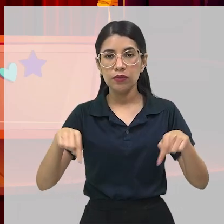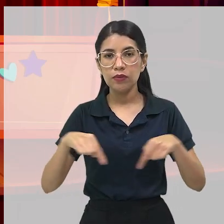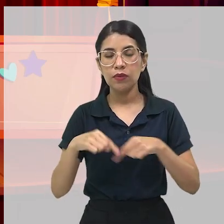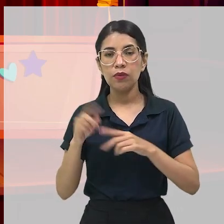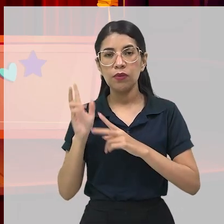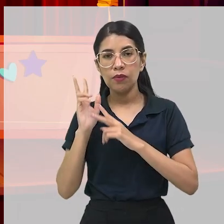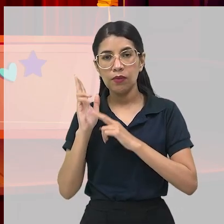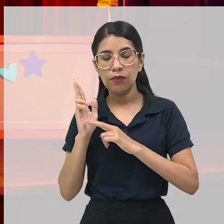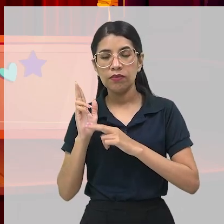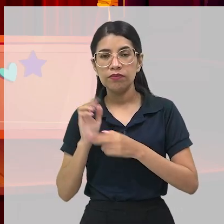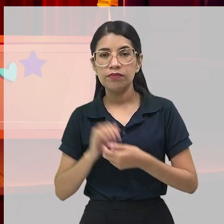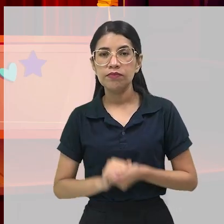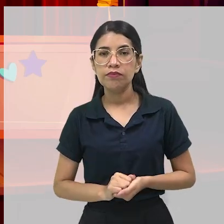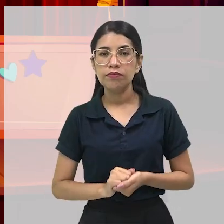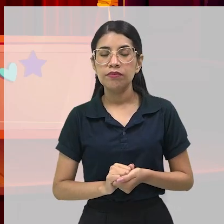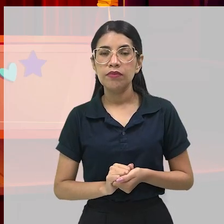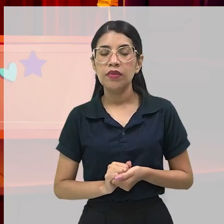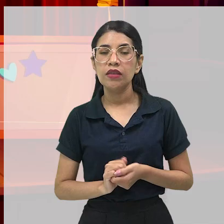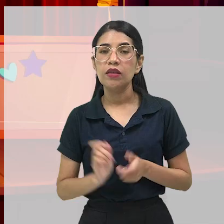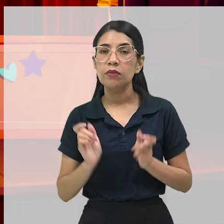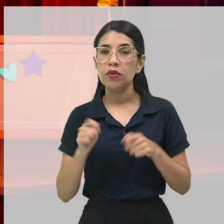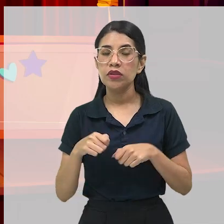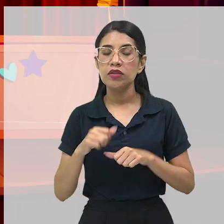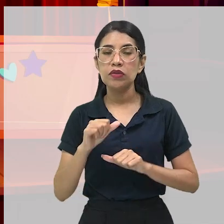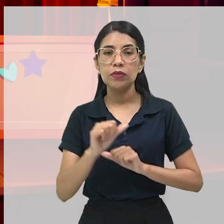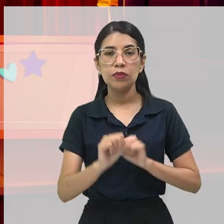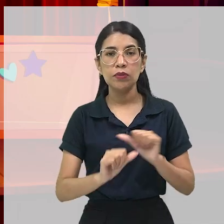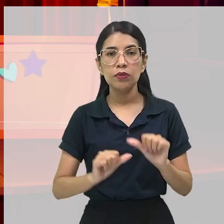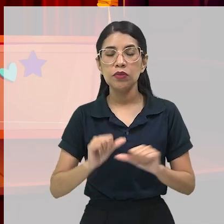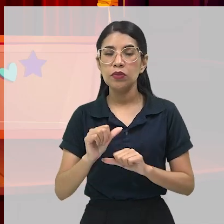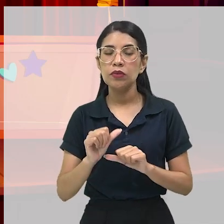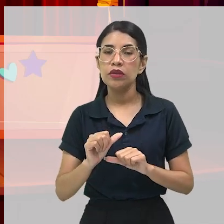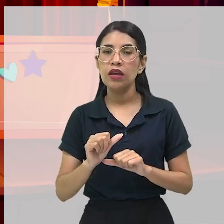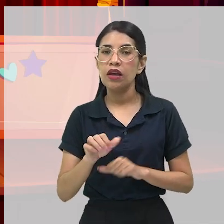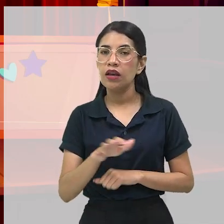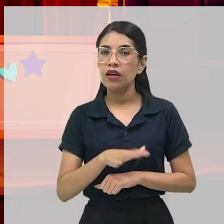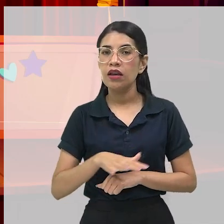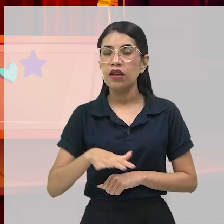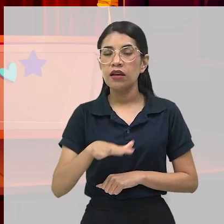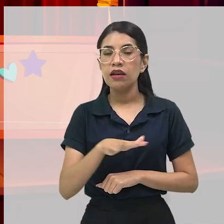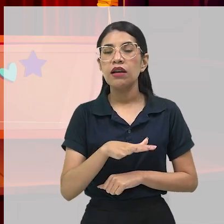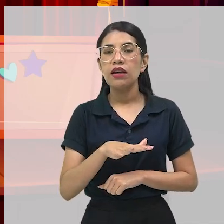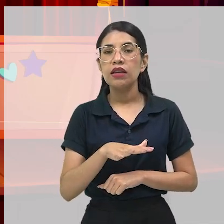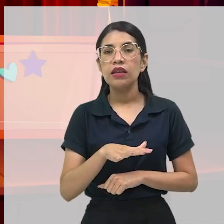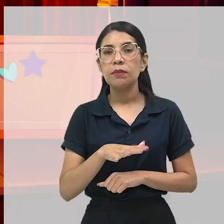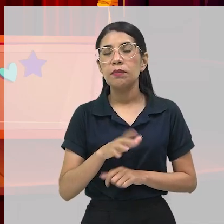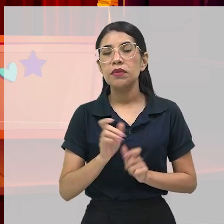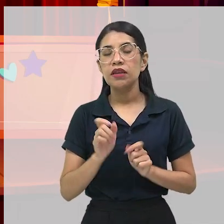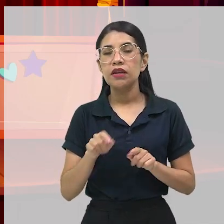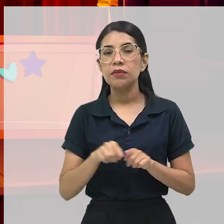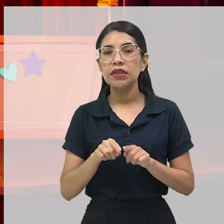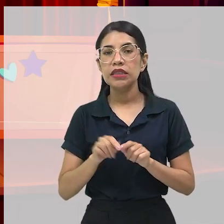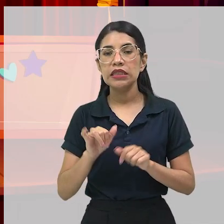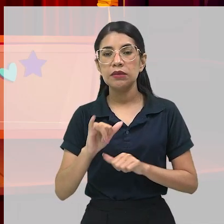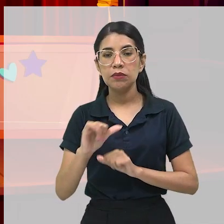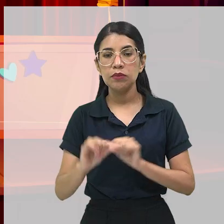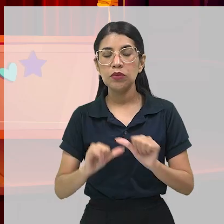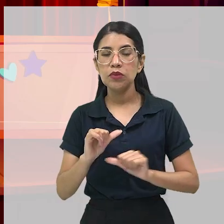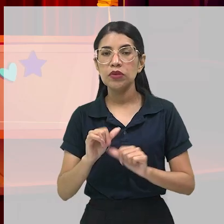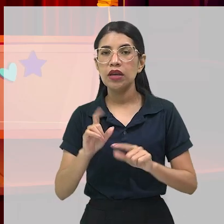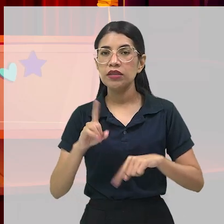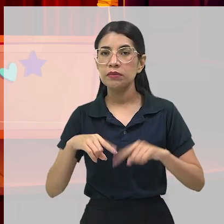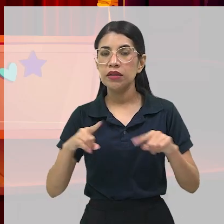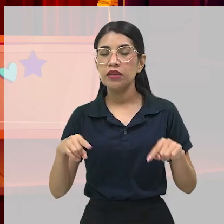quarto. Olha o poder do cenário, né? Ele consegue transformar, né, esse ambiente, que de repente, se a gente trocar esses